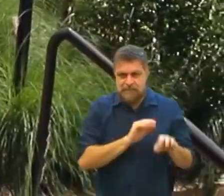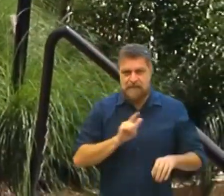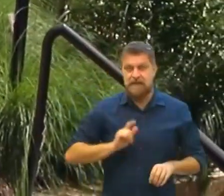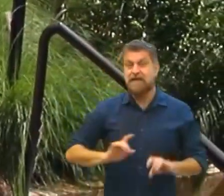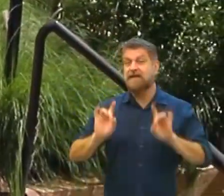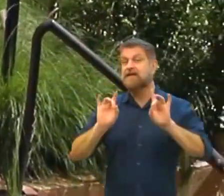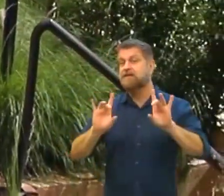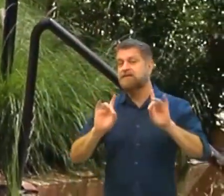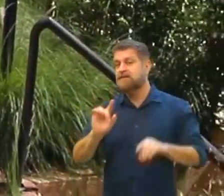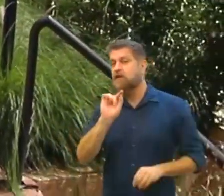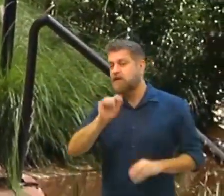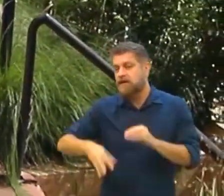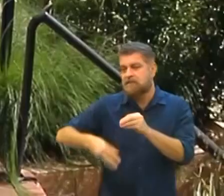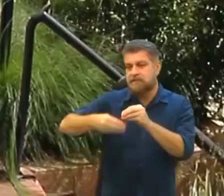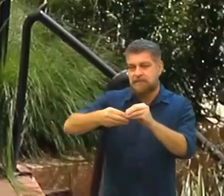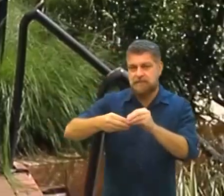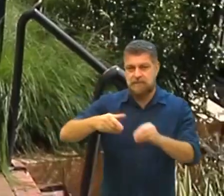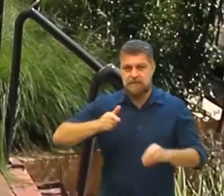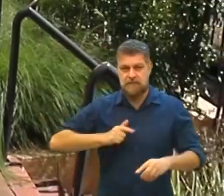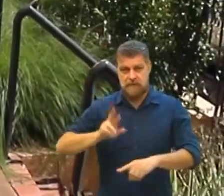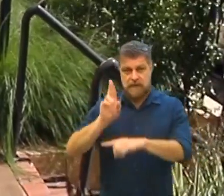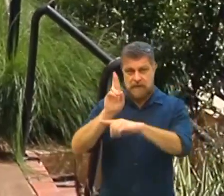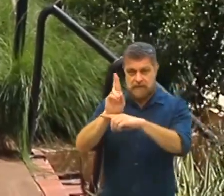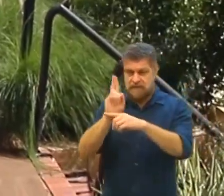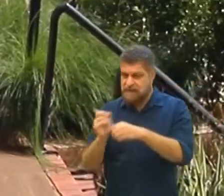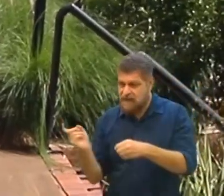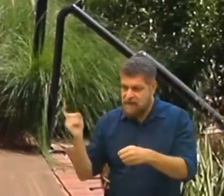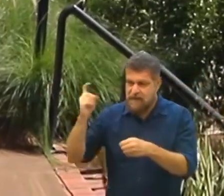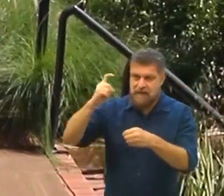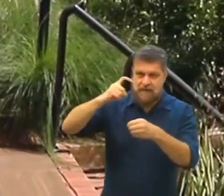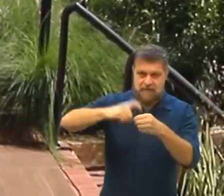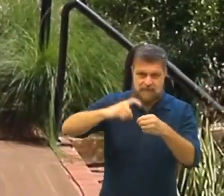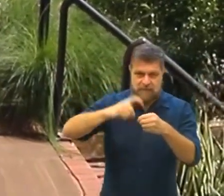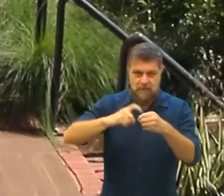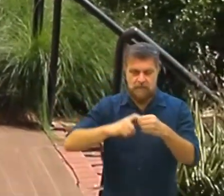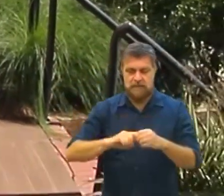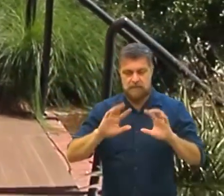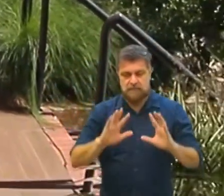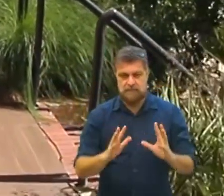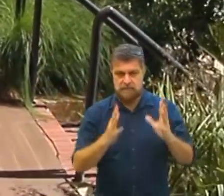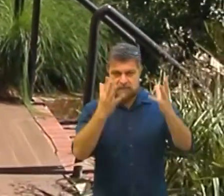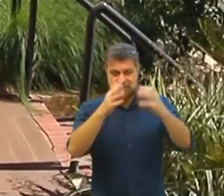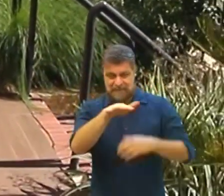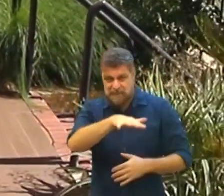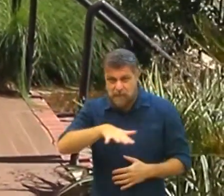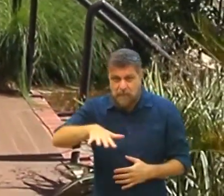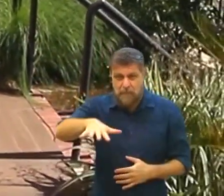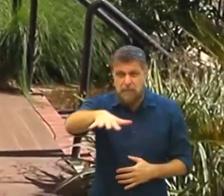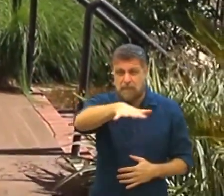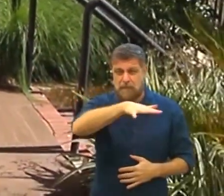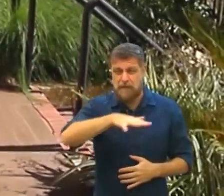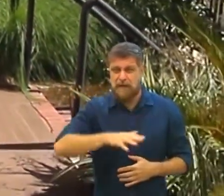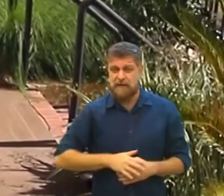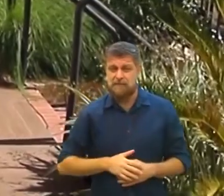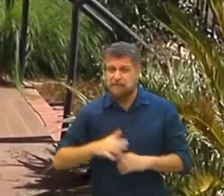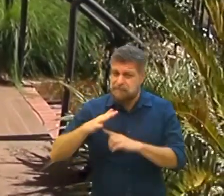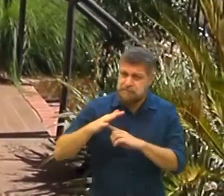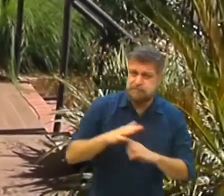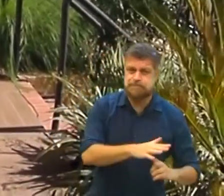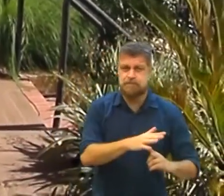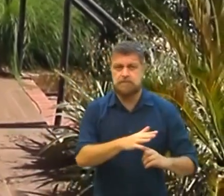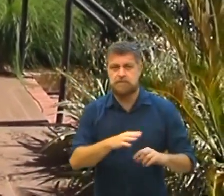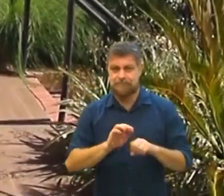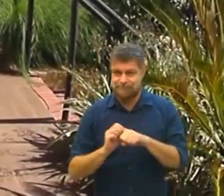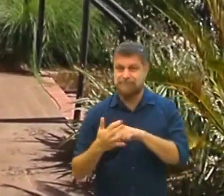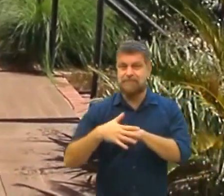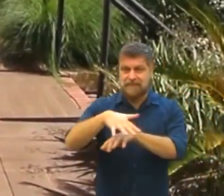ingrediente especial a mais. É que além de representar uma retomada das atividades de eventos, um dos setores mais afetados pela